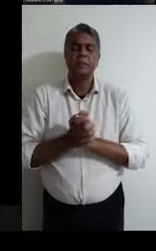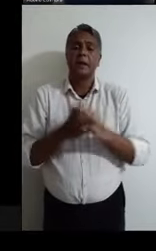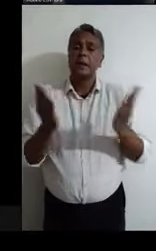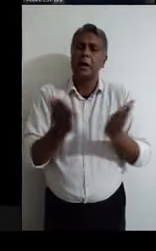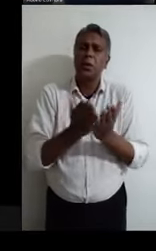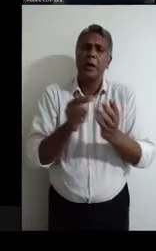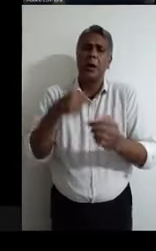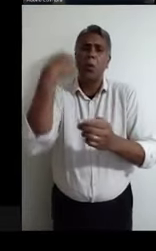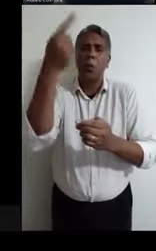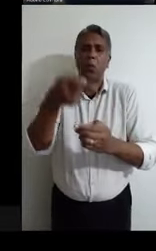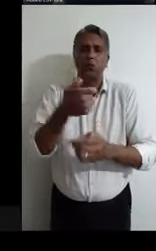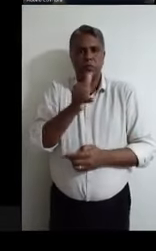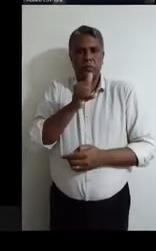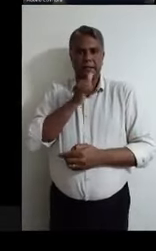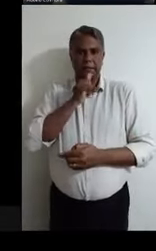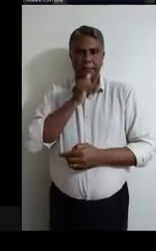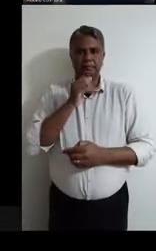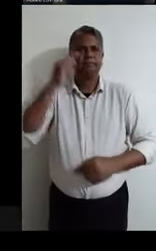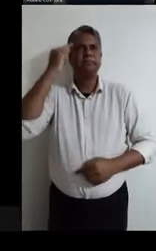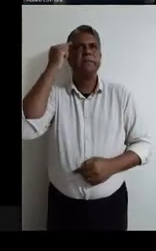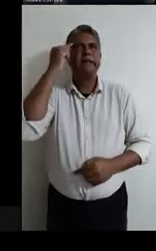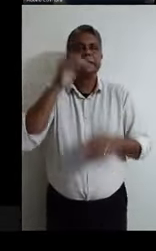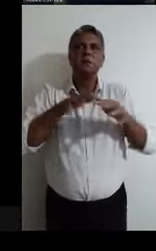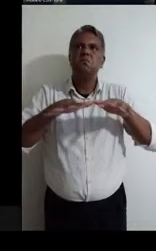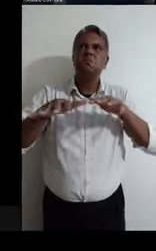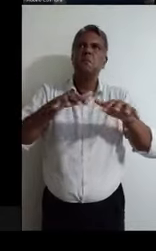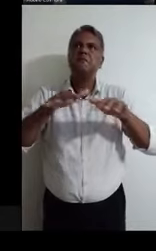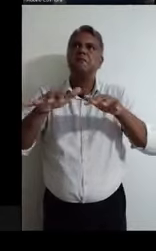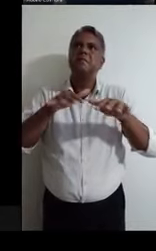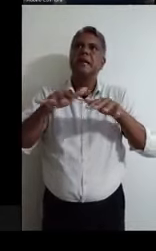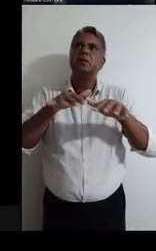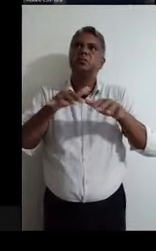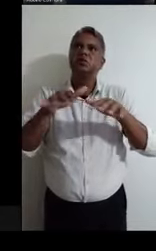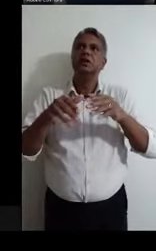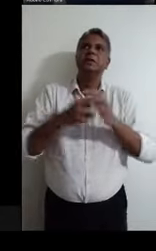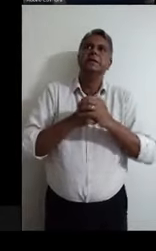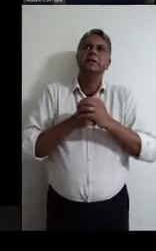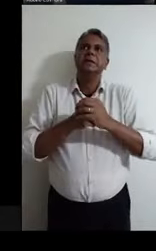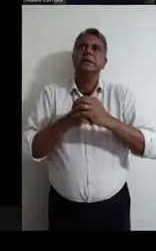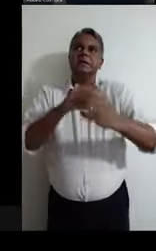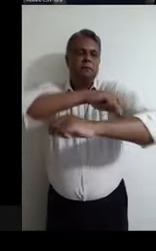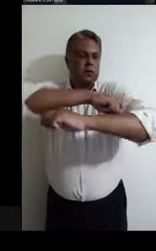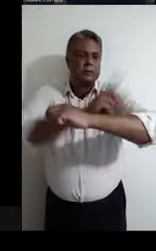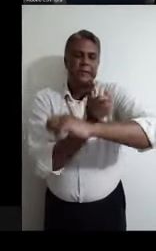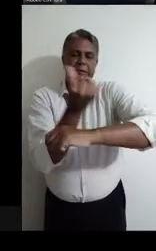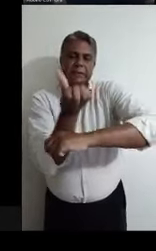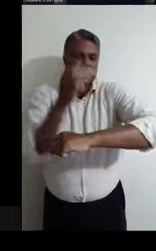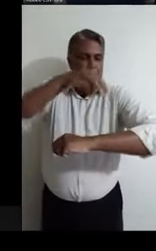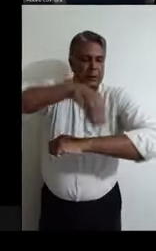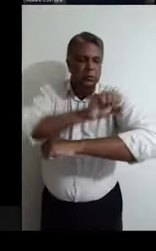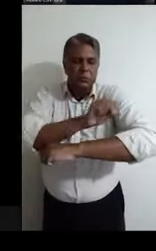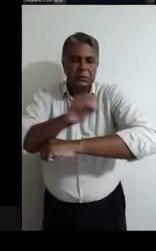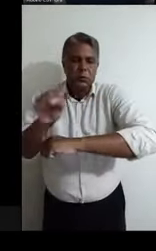Vamos aplicar lá um exemplo. Suponha que um móvel passe pela origem dos movimentos com velocidade de 6 metros por segundo,